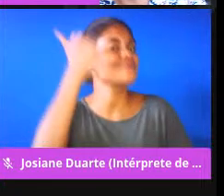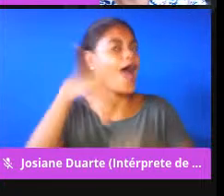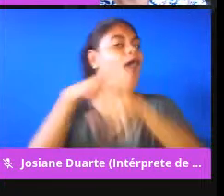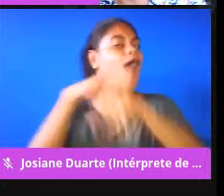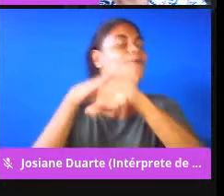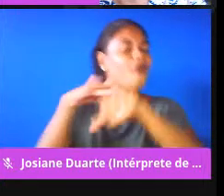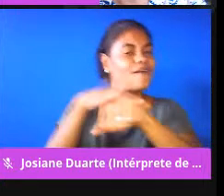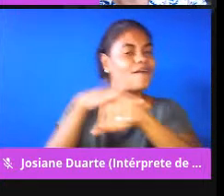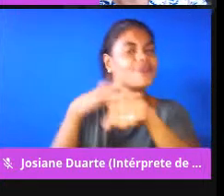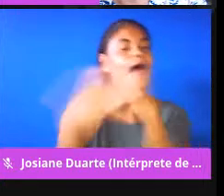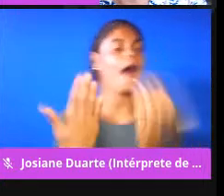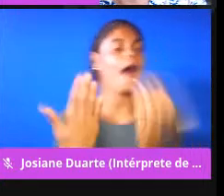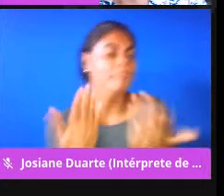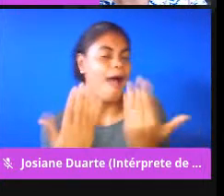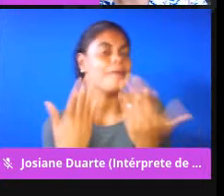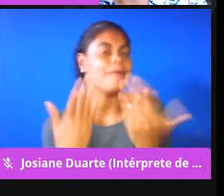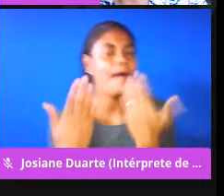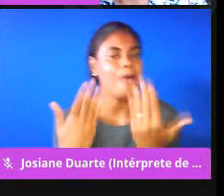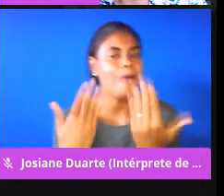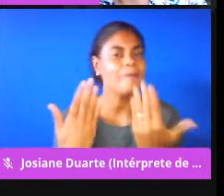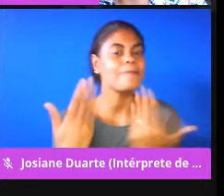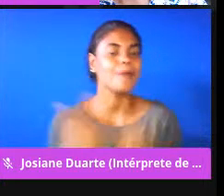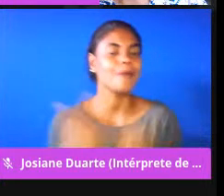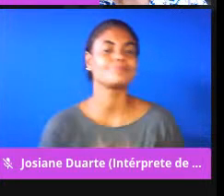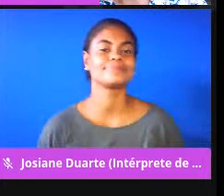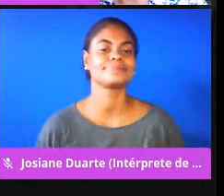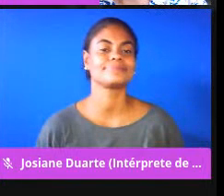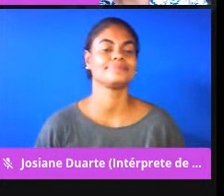garganta e não poderia explicar-se.